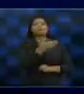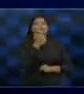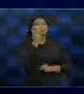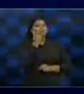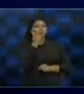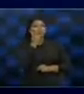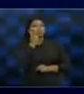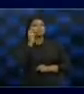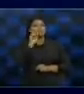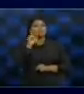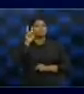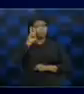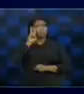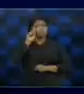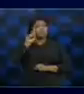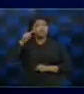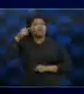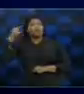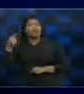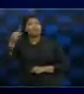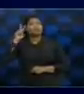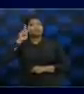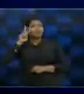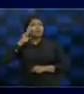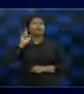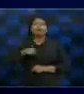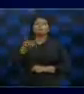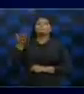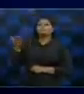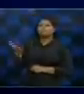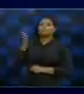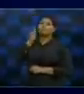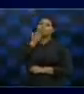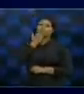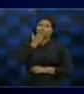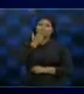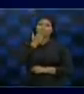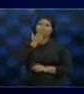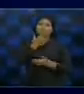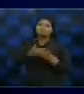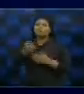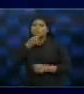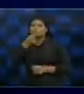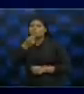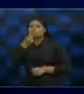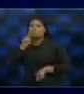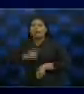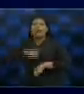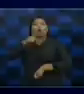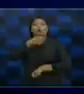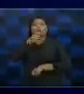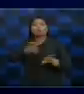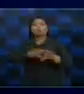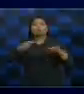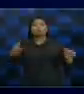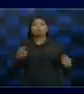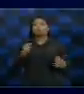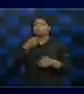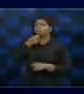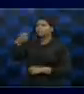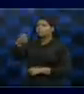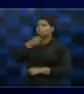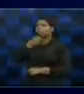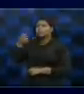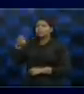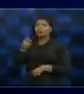entrevistado. E na terça-feira, o candidato Arthur Neto encerra a rodada de entrevistas ao vivo no Band Cidade, que por conta do